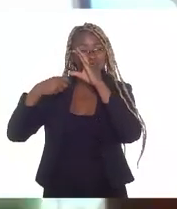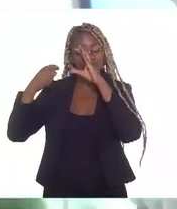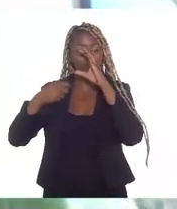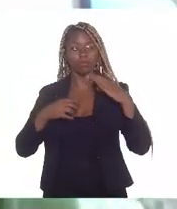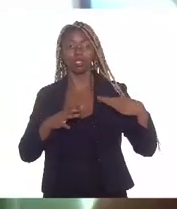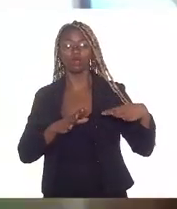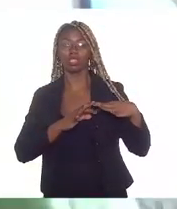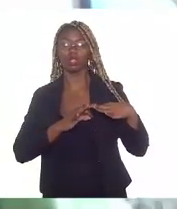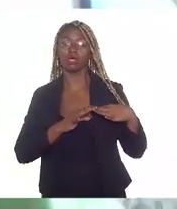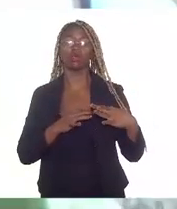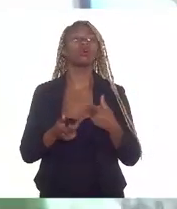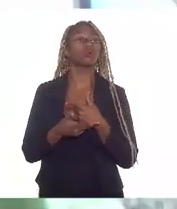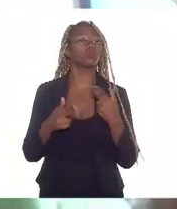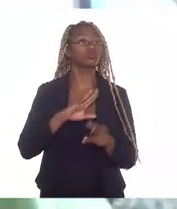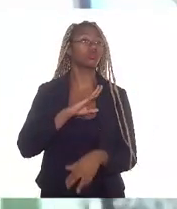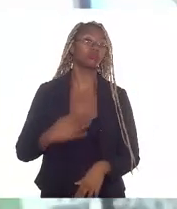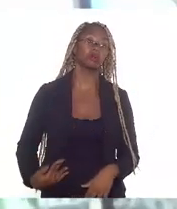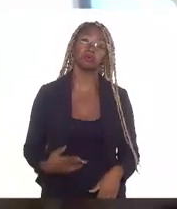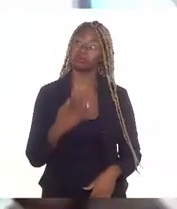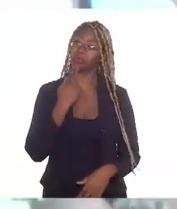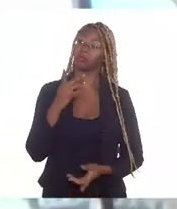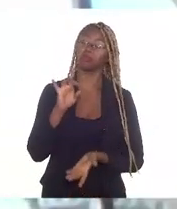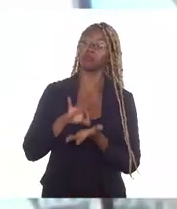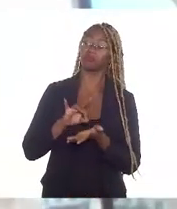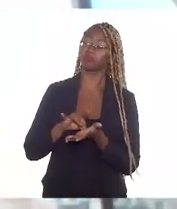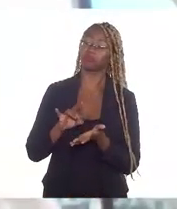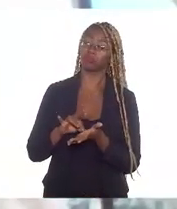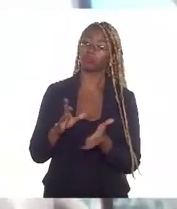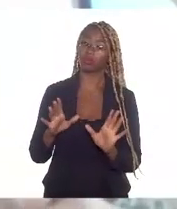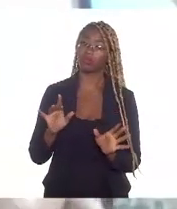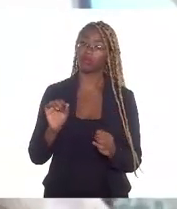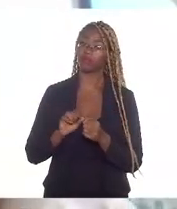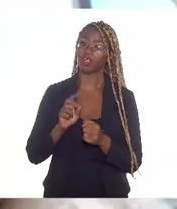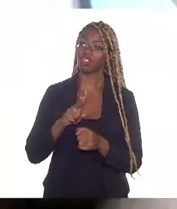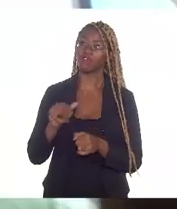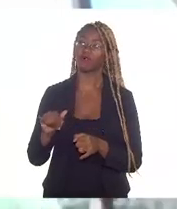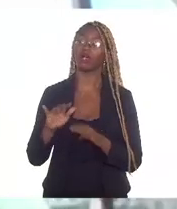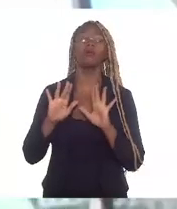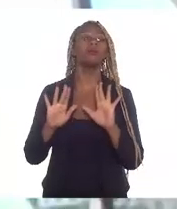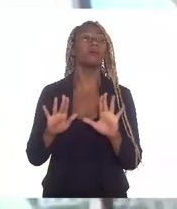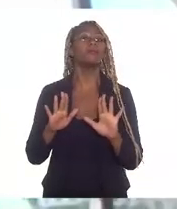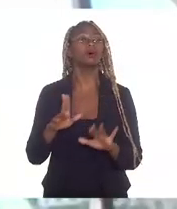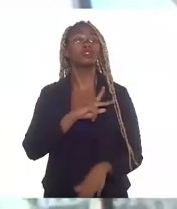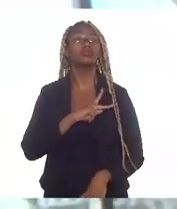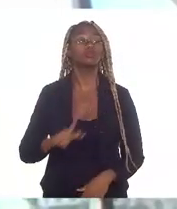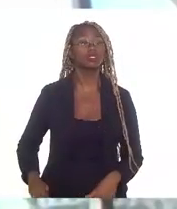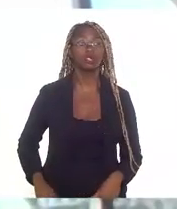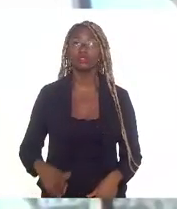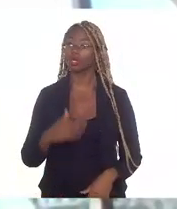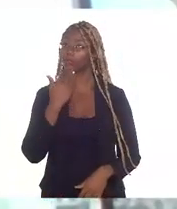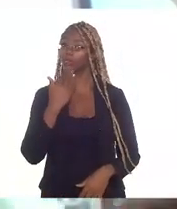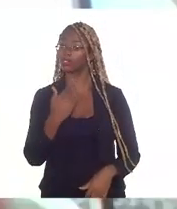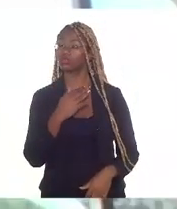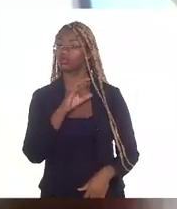aliás, o governador já disse que está fazendo, que vai fazer. Como o presidente pediu para a CCJ